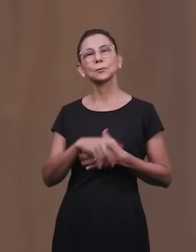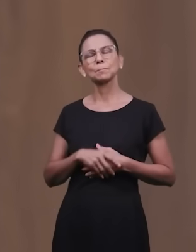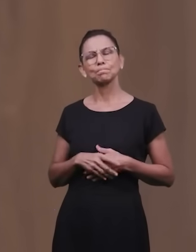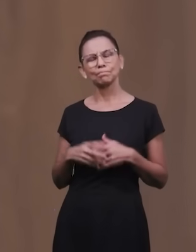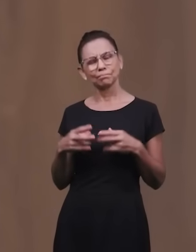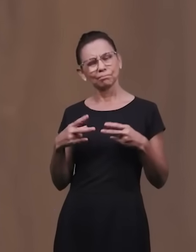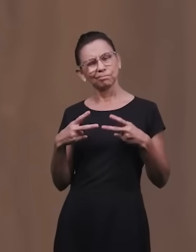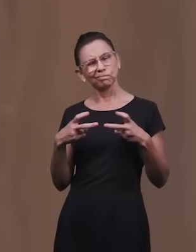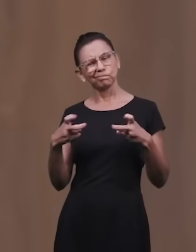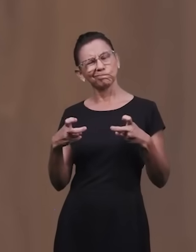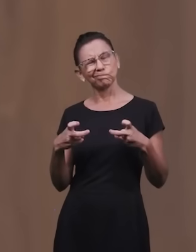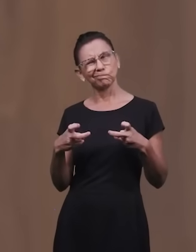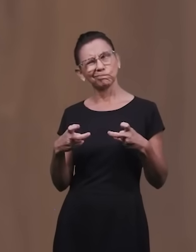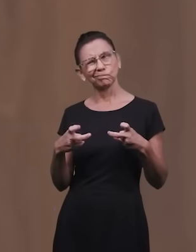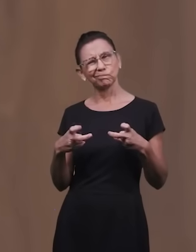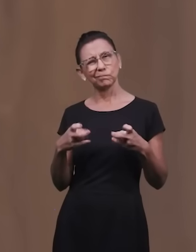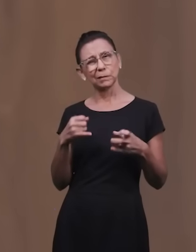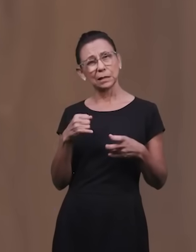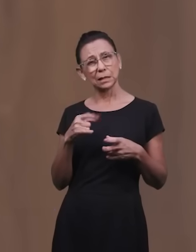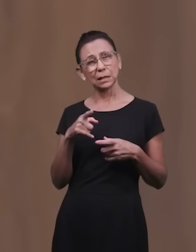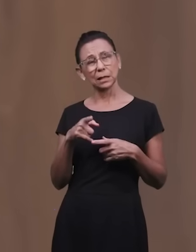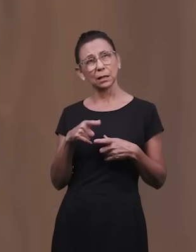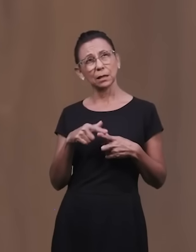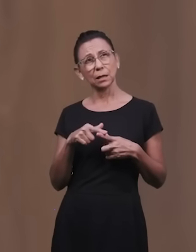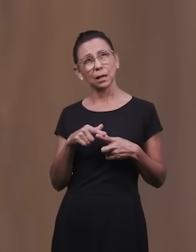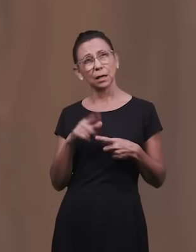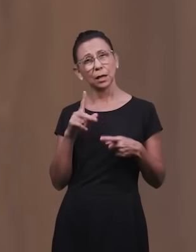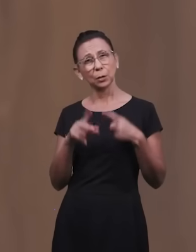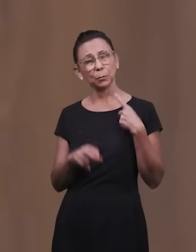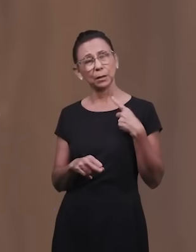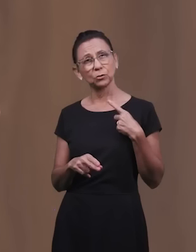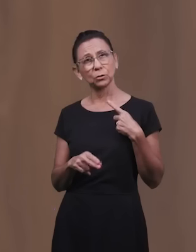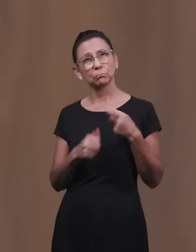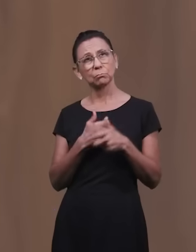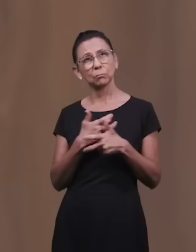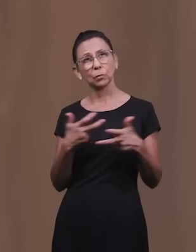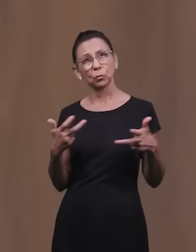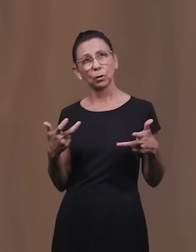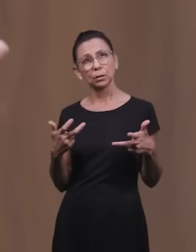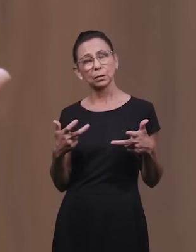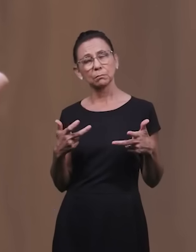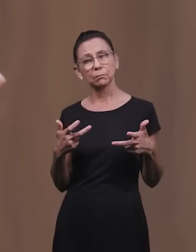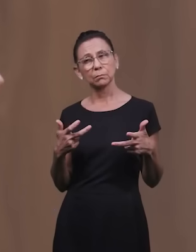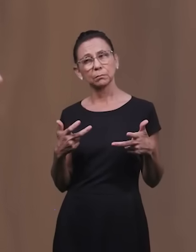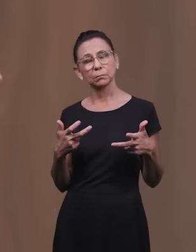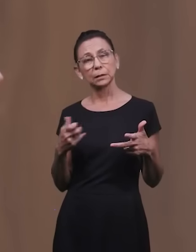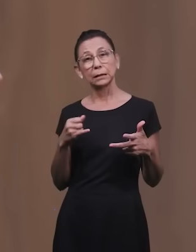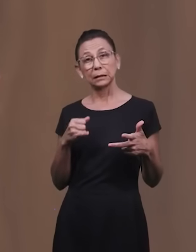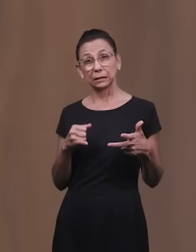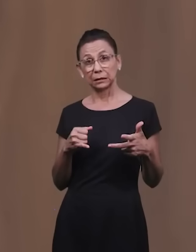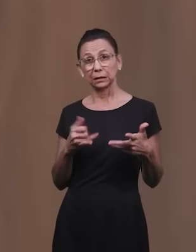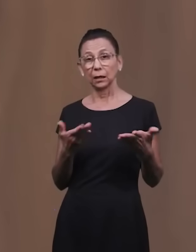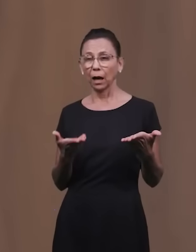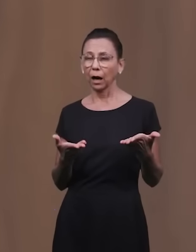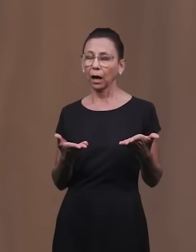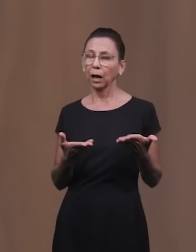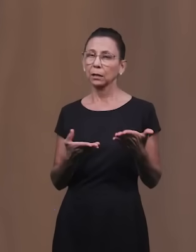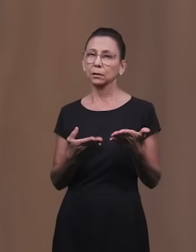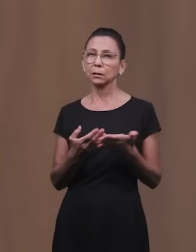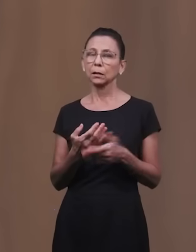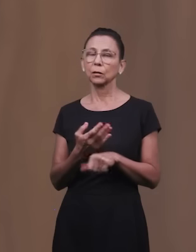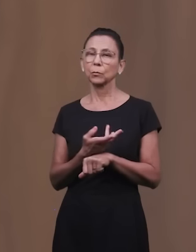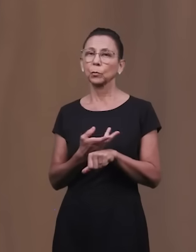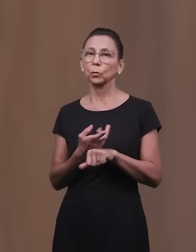você. Perceba se está impedindo algo que você gostaria de realizar. Se